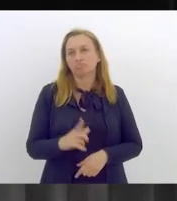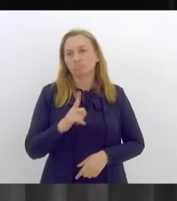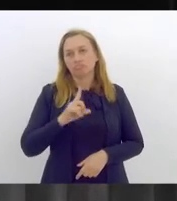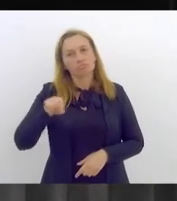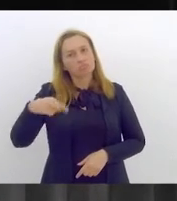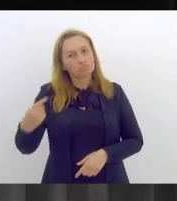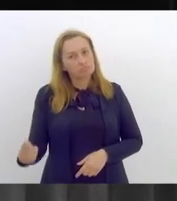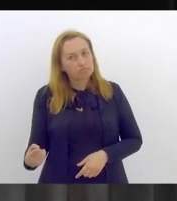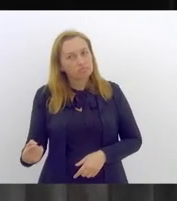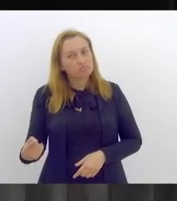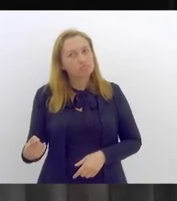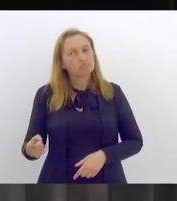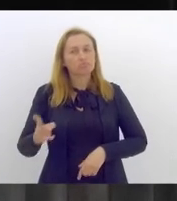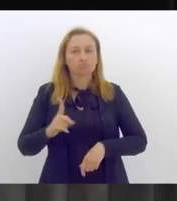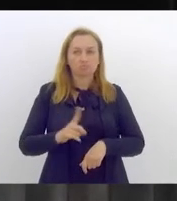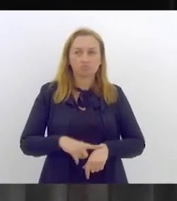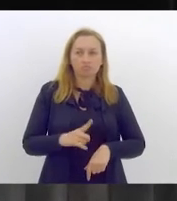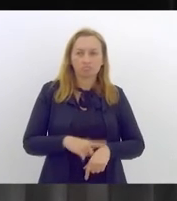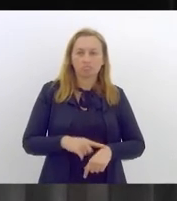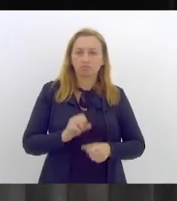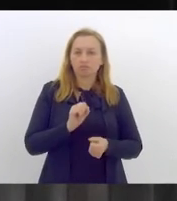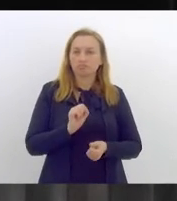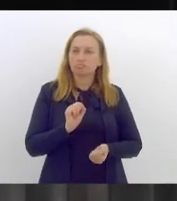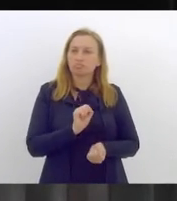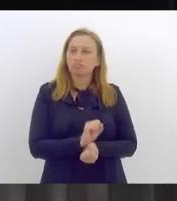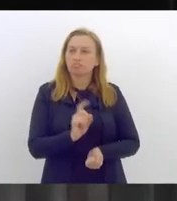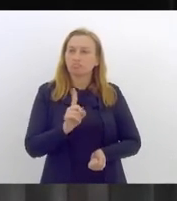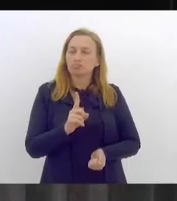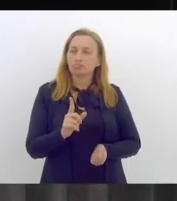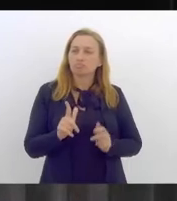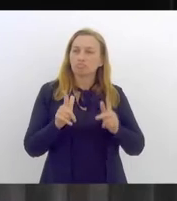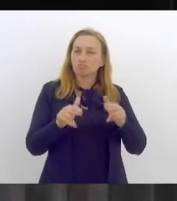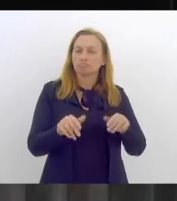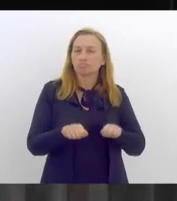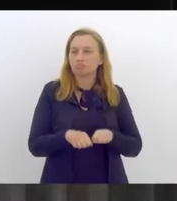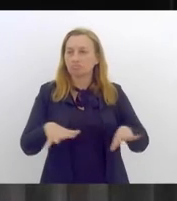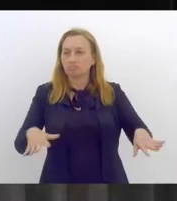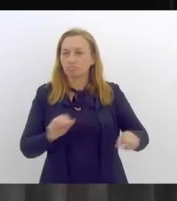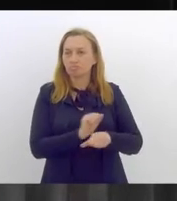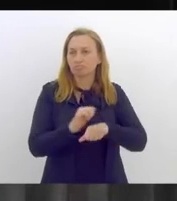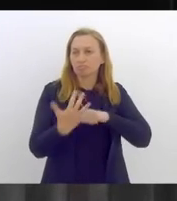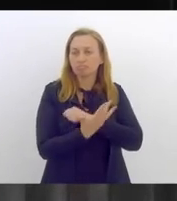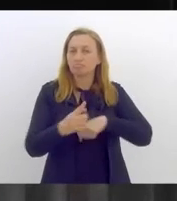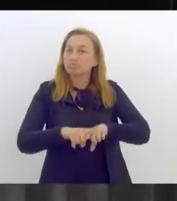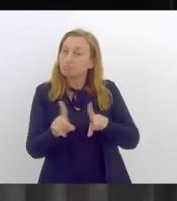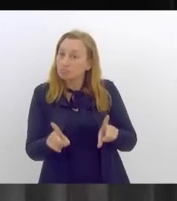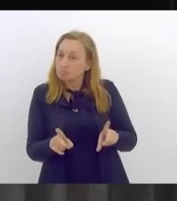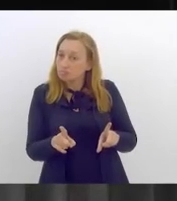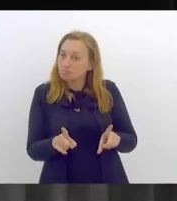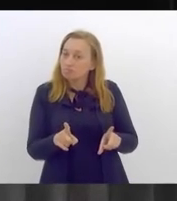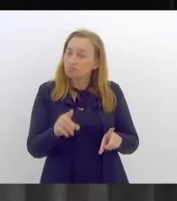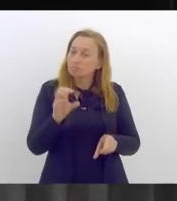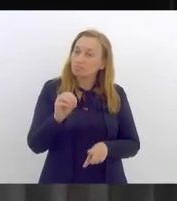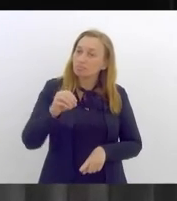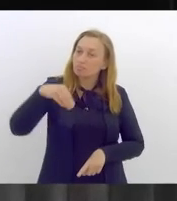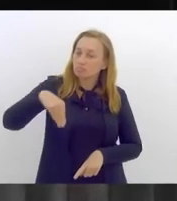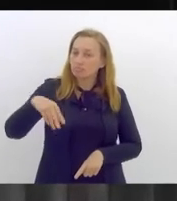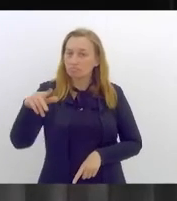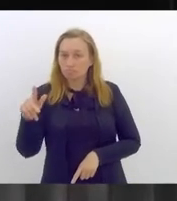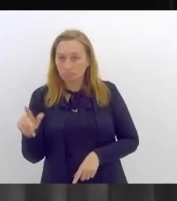outros processos, esperamos que não seja como foi a pandemia de Covid-19, mas a OMS, os